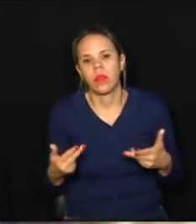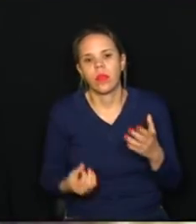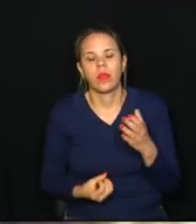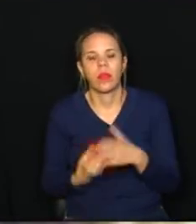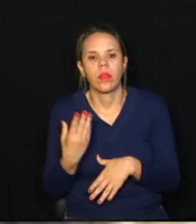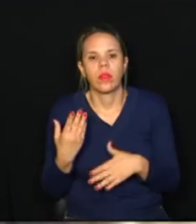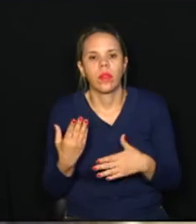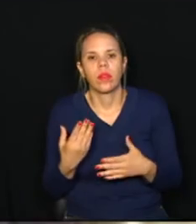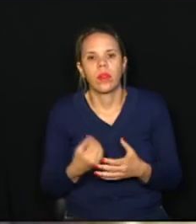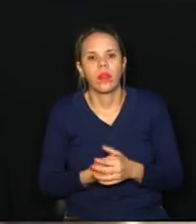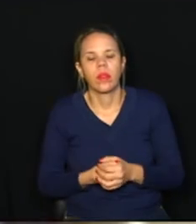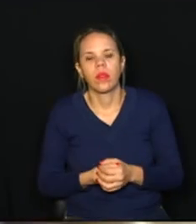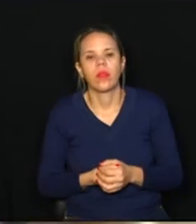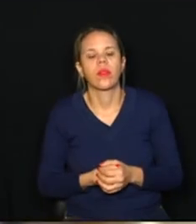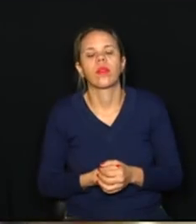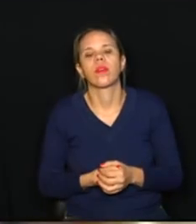nasce